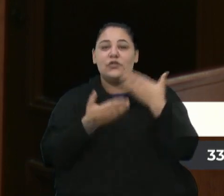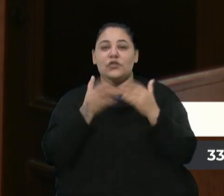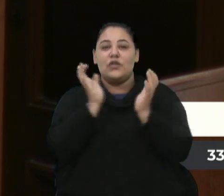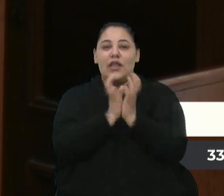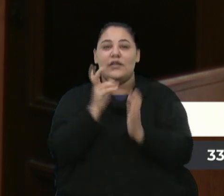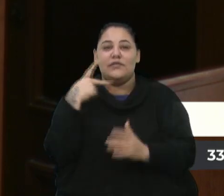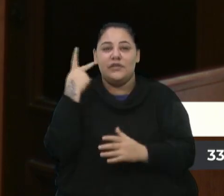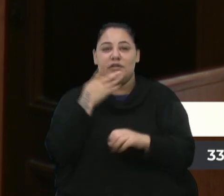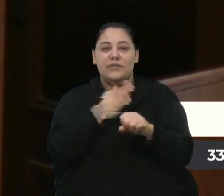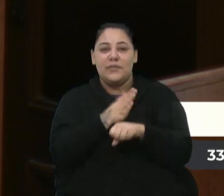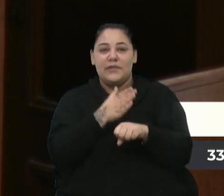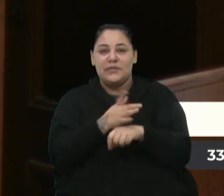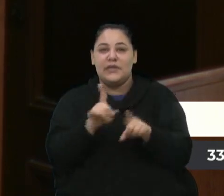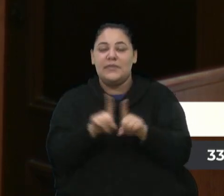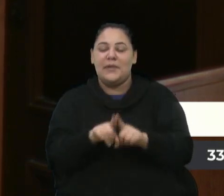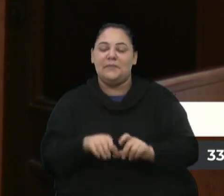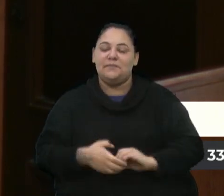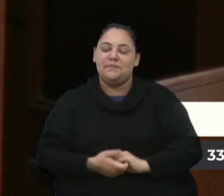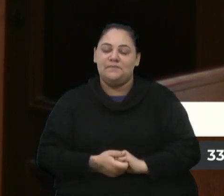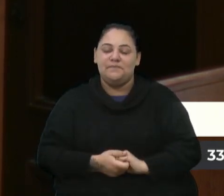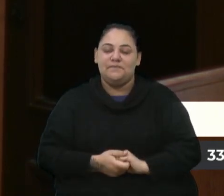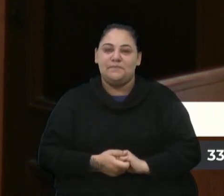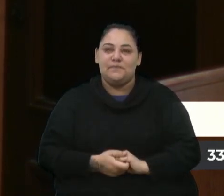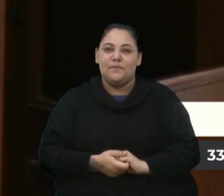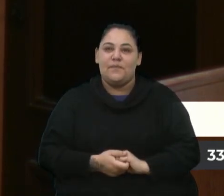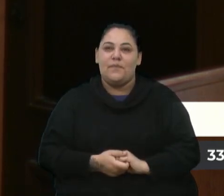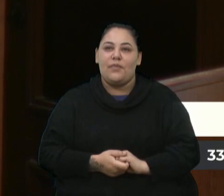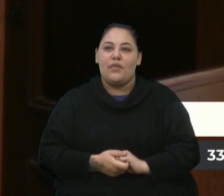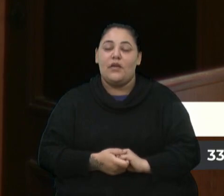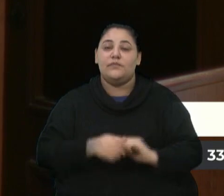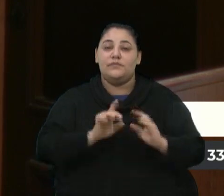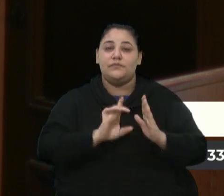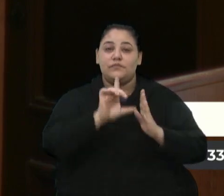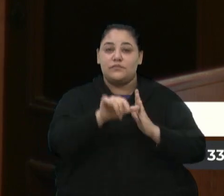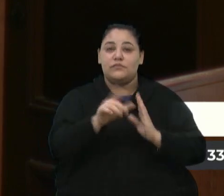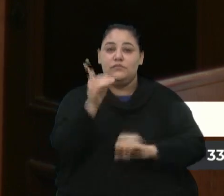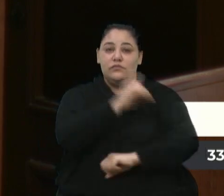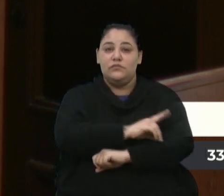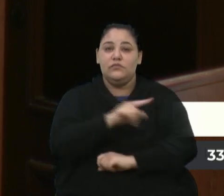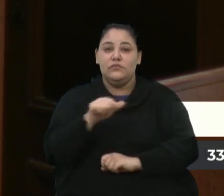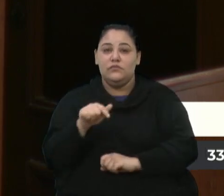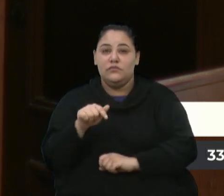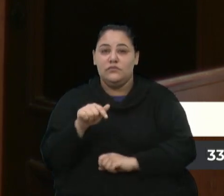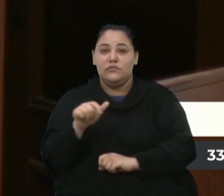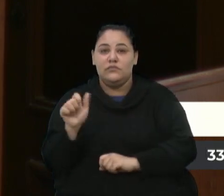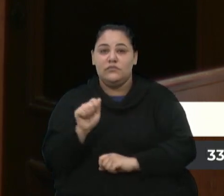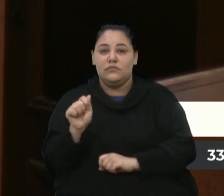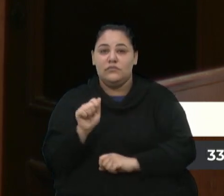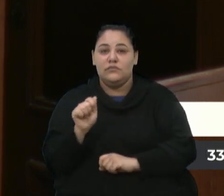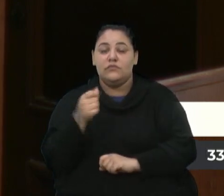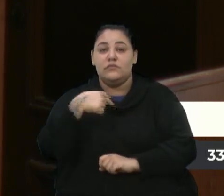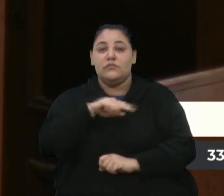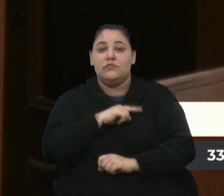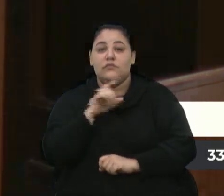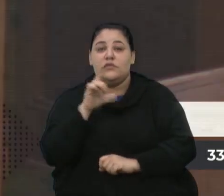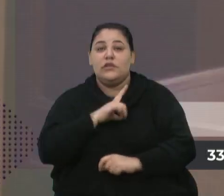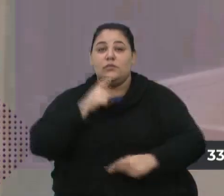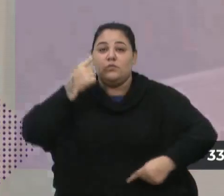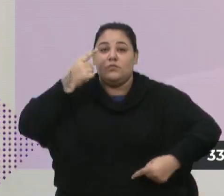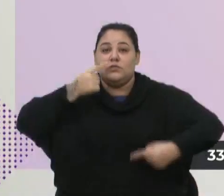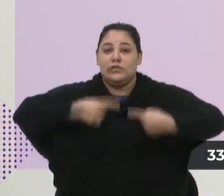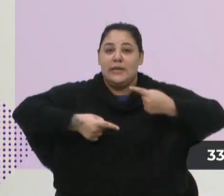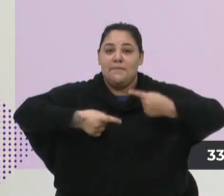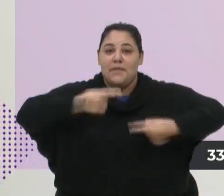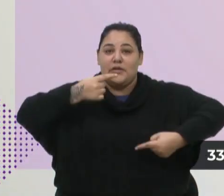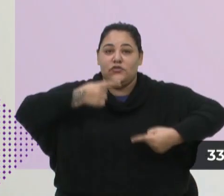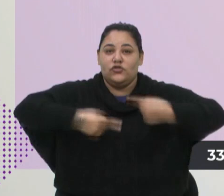colegas vereadores para estarem presentes. Após, no dia 7, nós teremos, então, um debate onde a